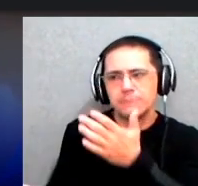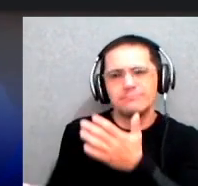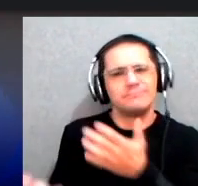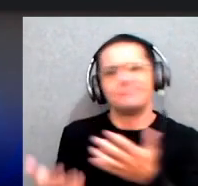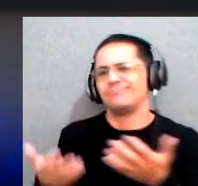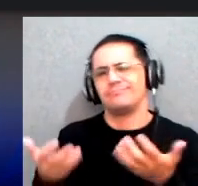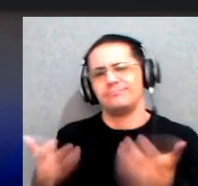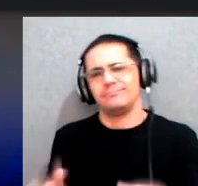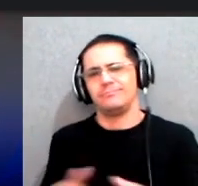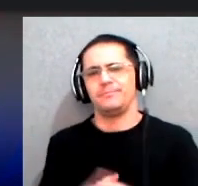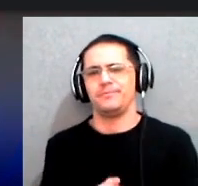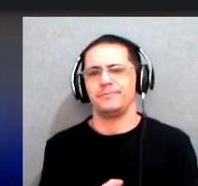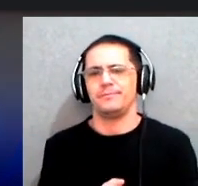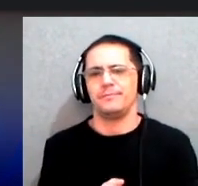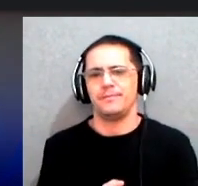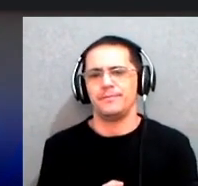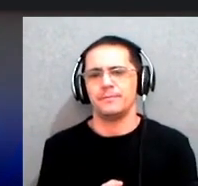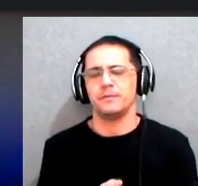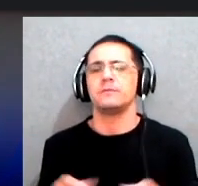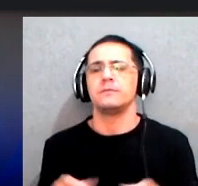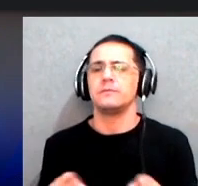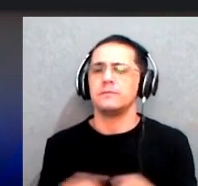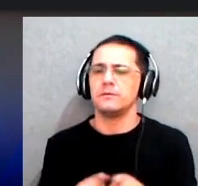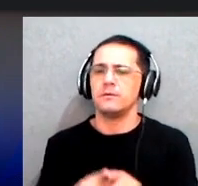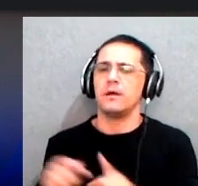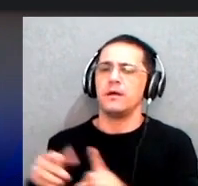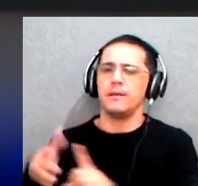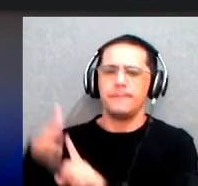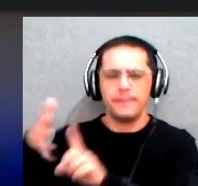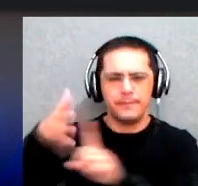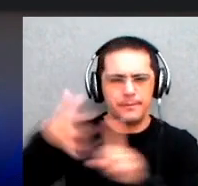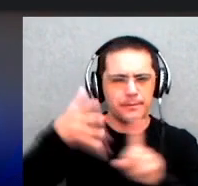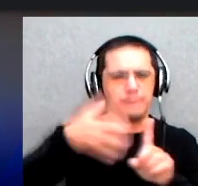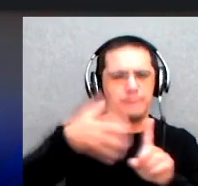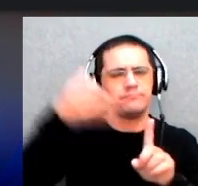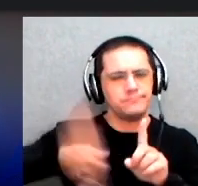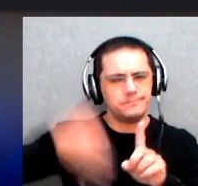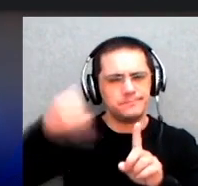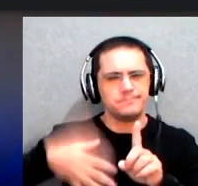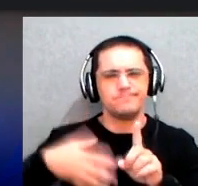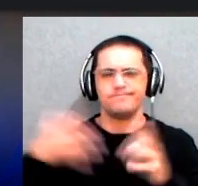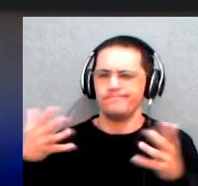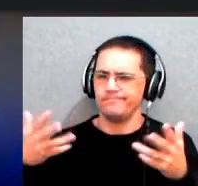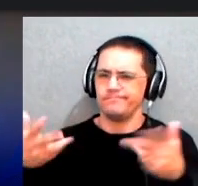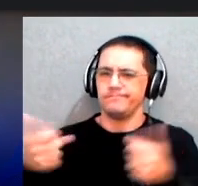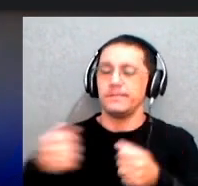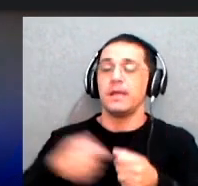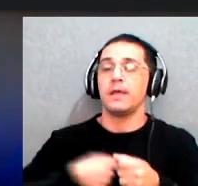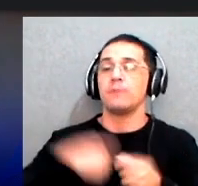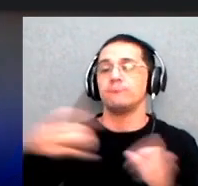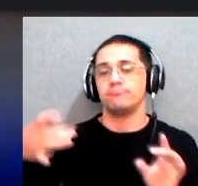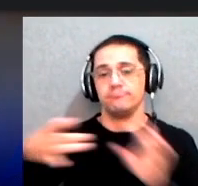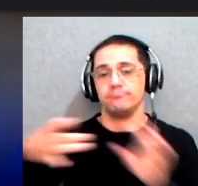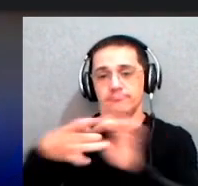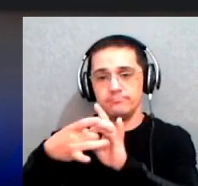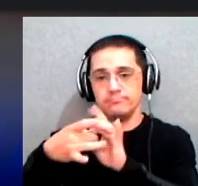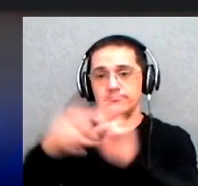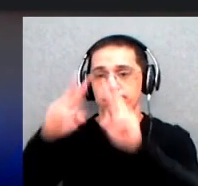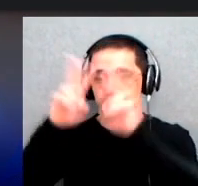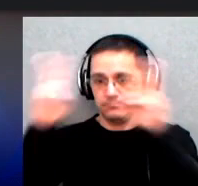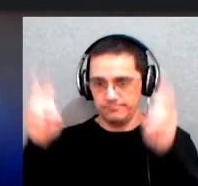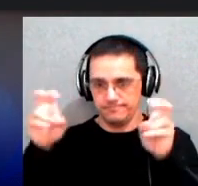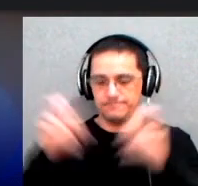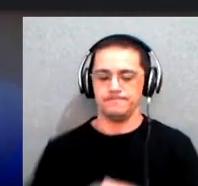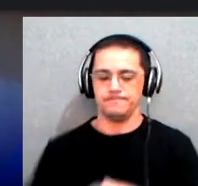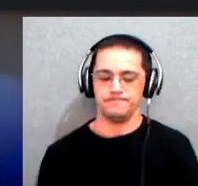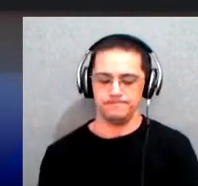gostaria de tratar brevemente, após a brilhante explanação dos colegas que me antecederam, sobre algumas questões pontuais diretamente relacionadas ao tema.